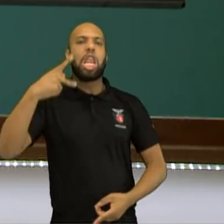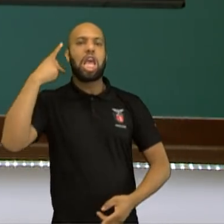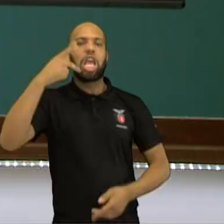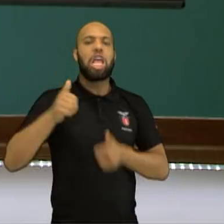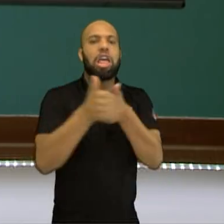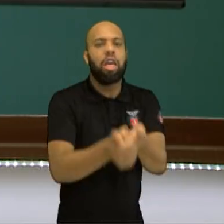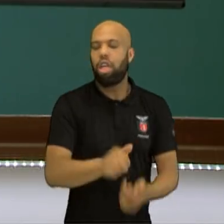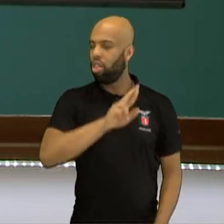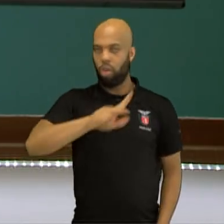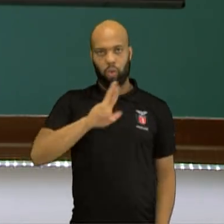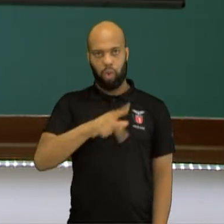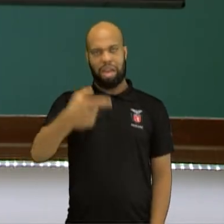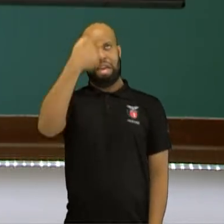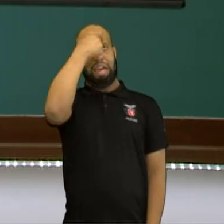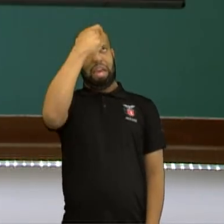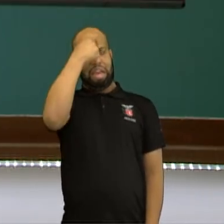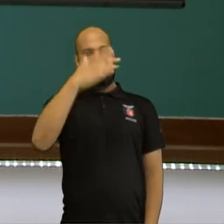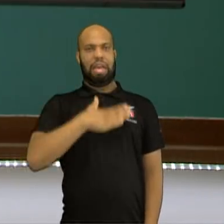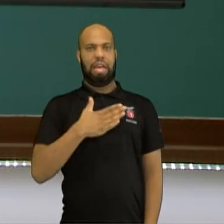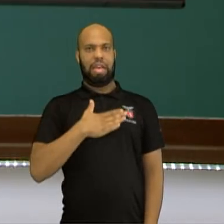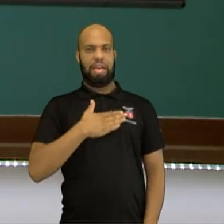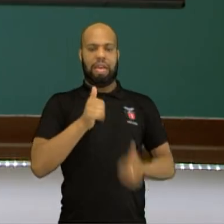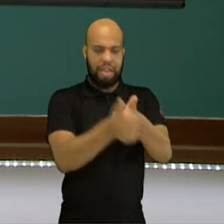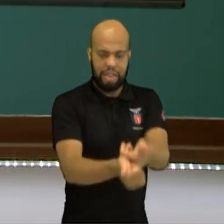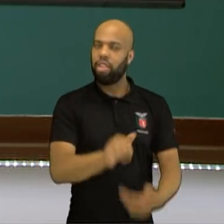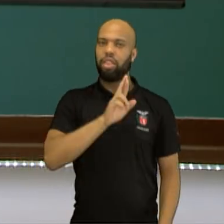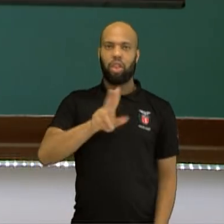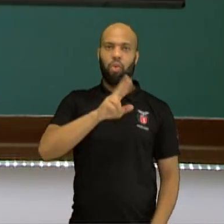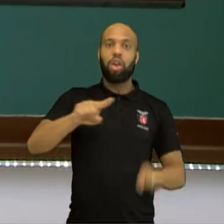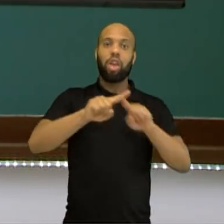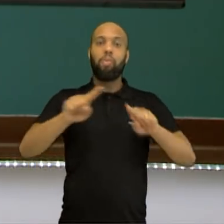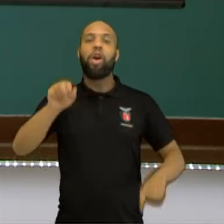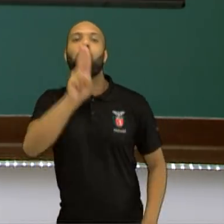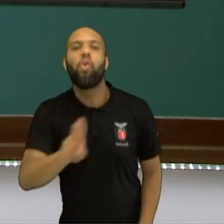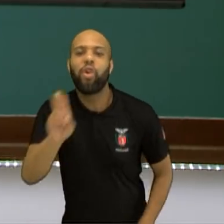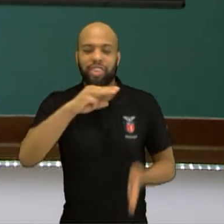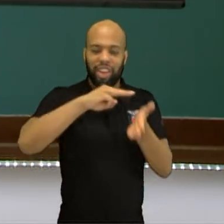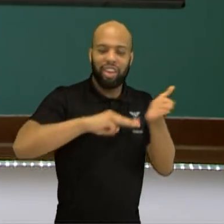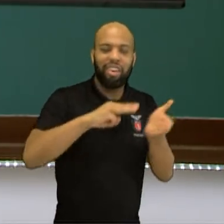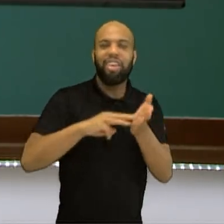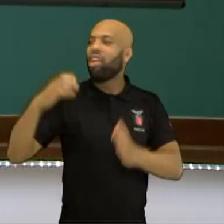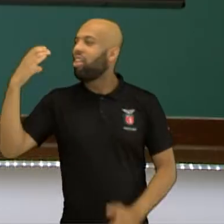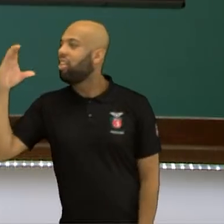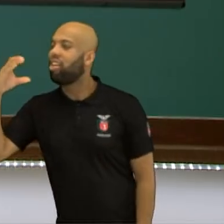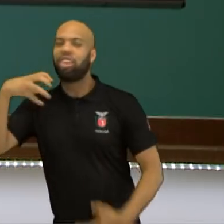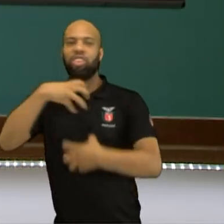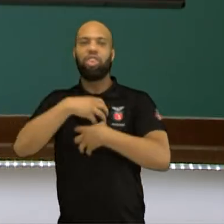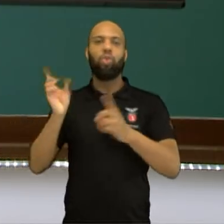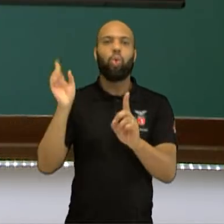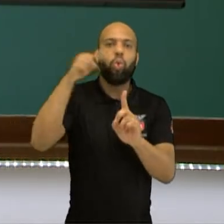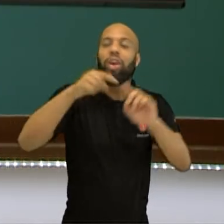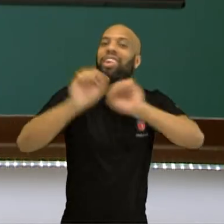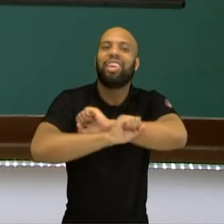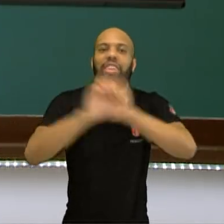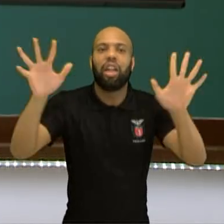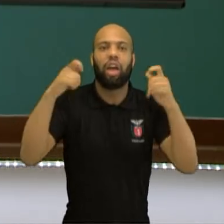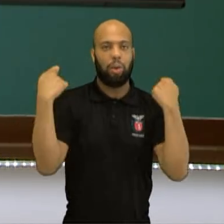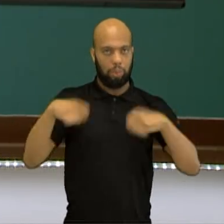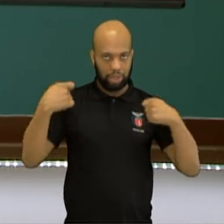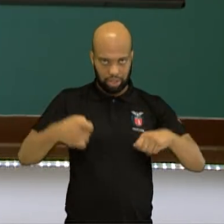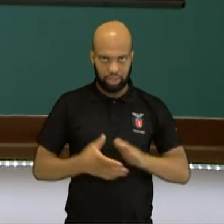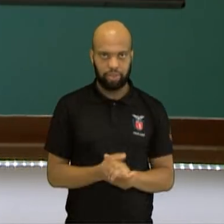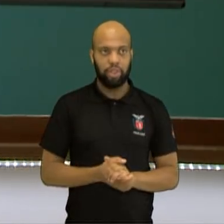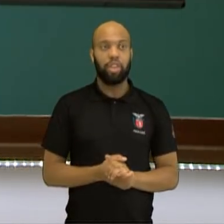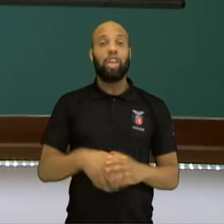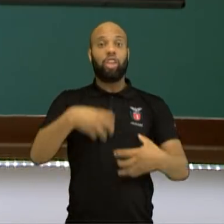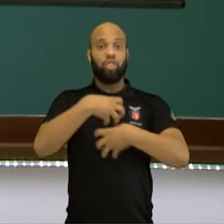questões ideológicas, mas ele deve aplicar o método científico de forma mais objetiva possível.